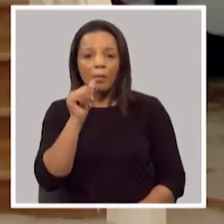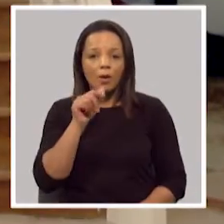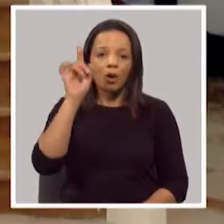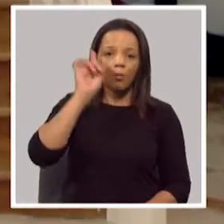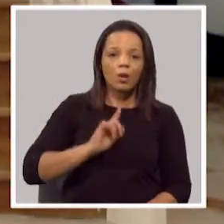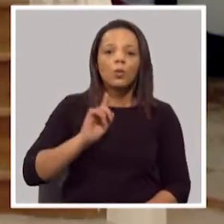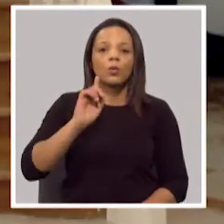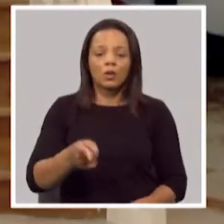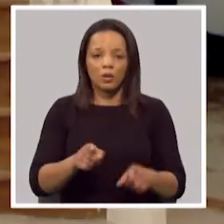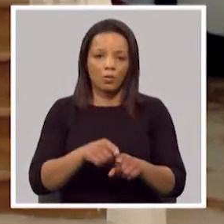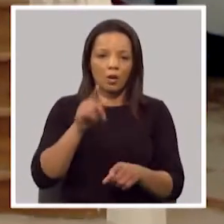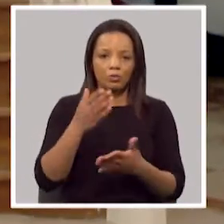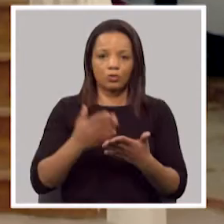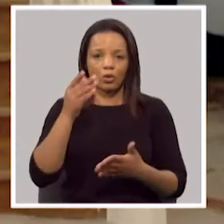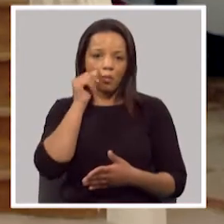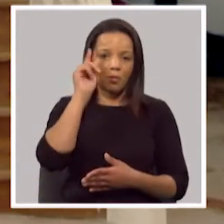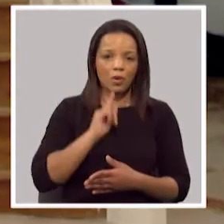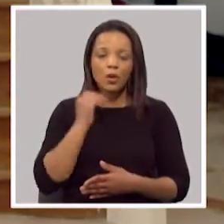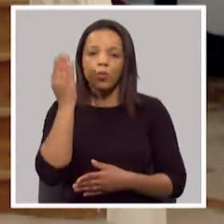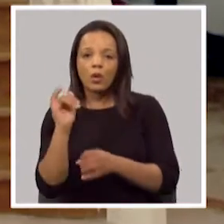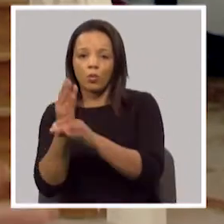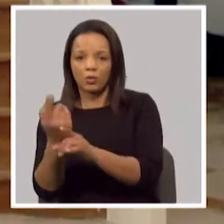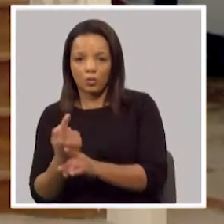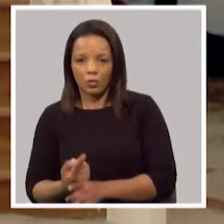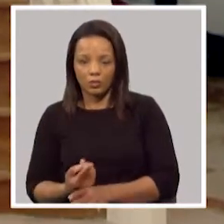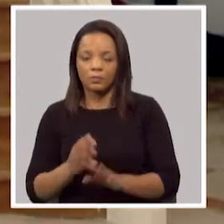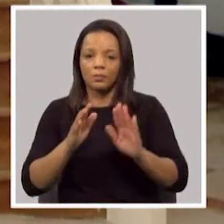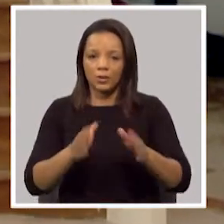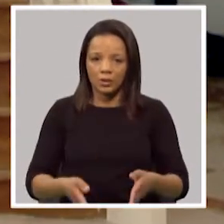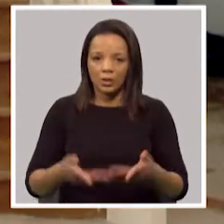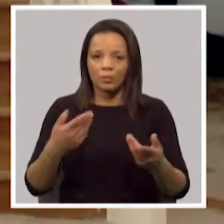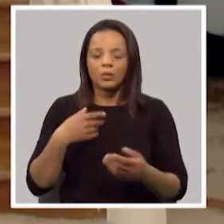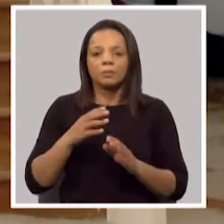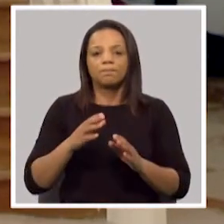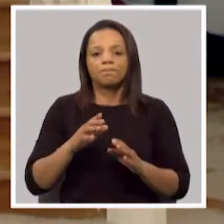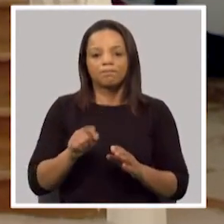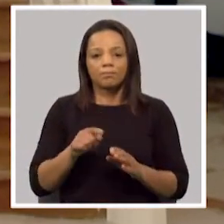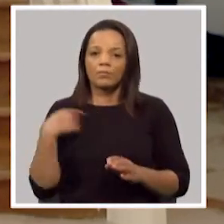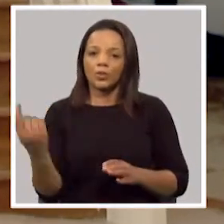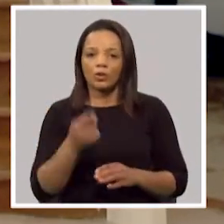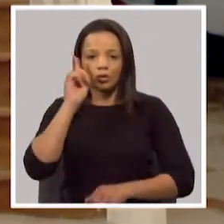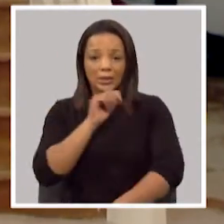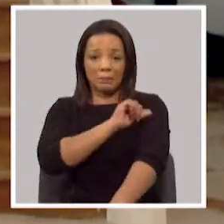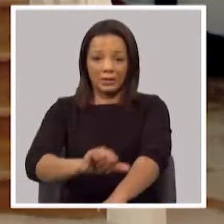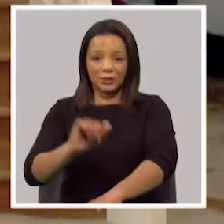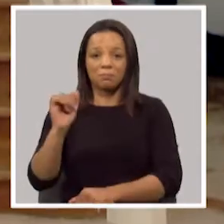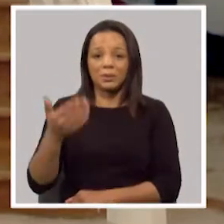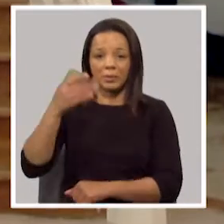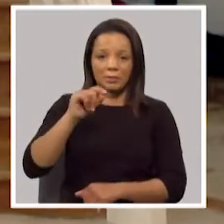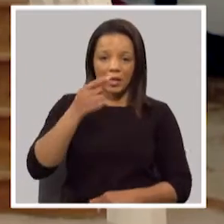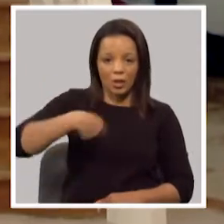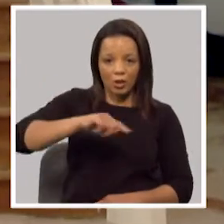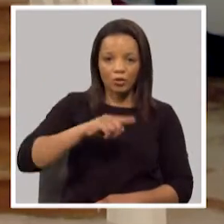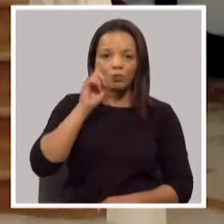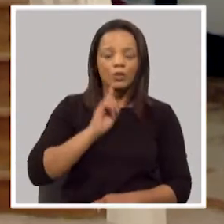Ser homem e ser mulher são apenas condições de género. O mérito é outra coisa e, portanto, nós temos que começar a perceber que nós, raparigas, sobretudo,